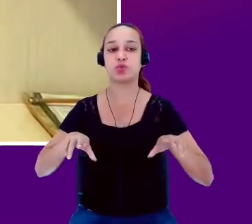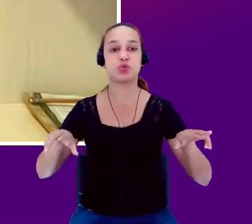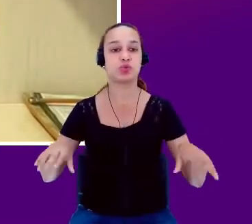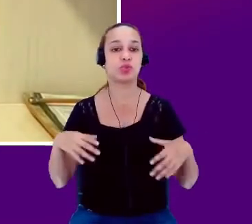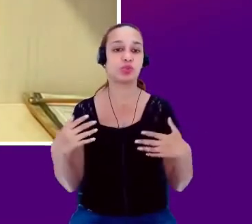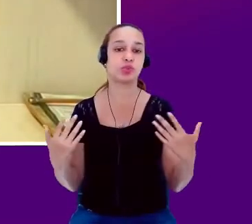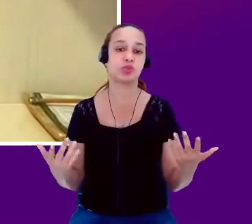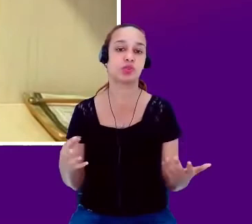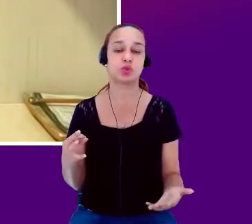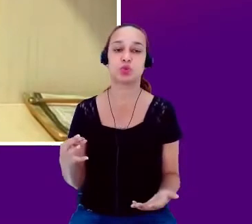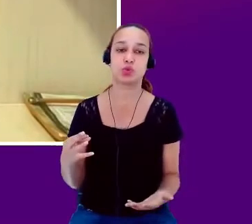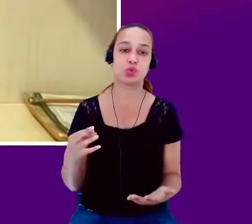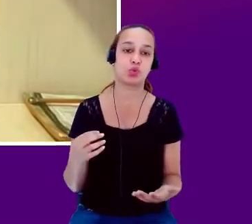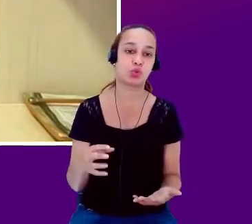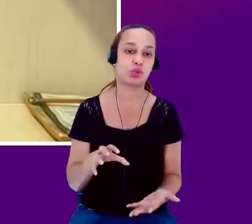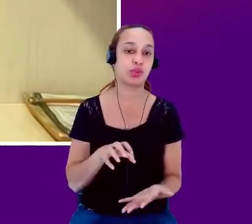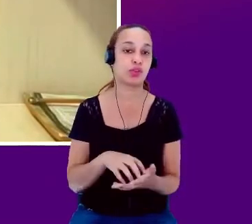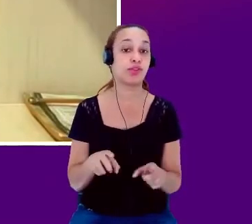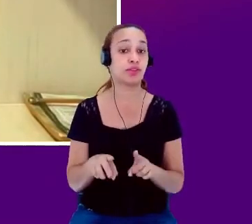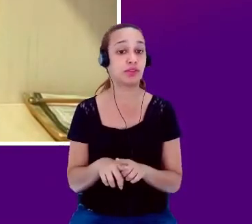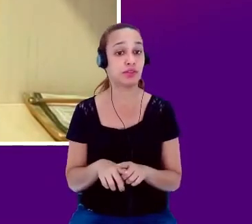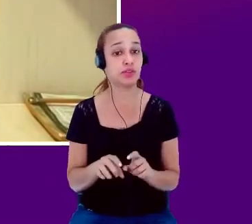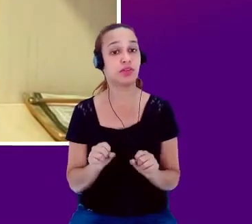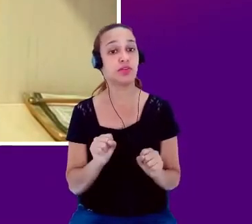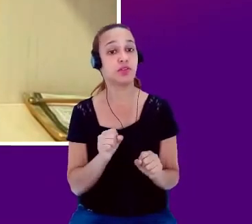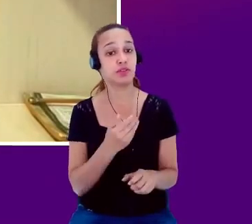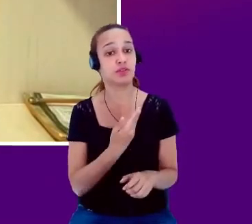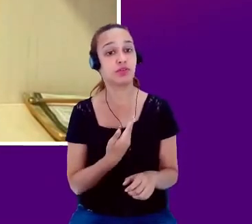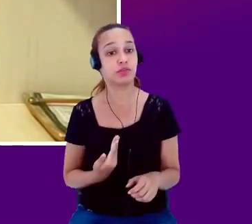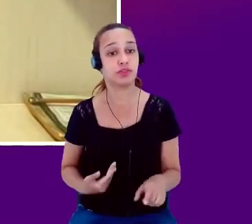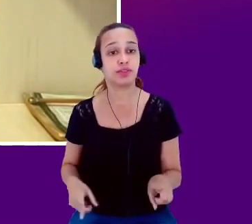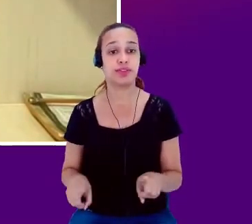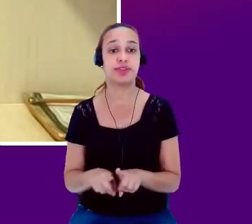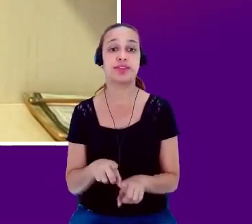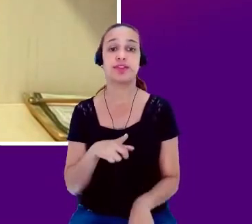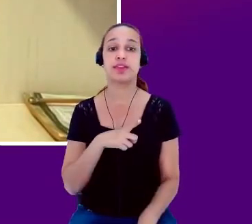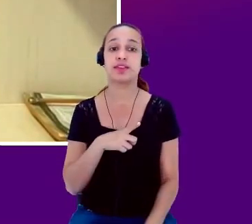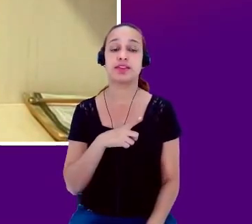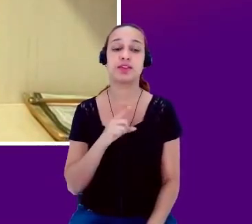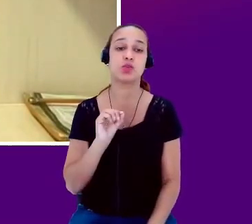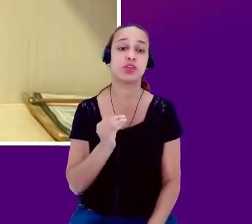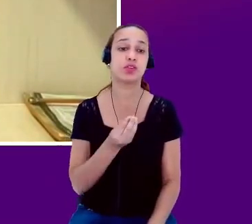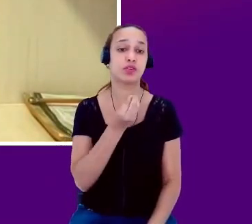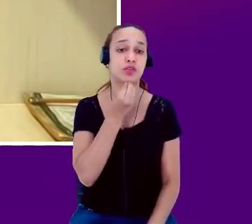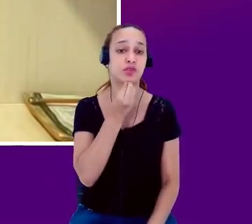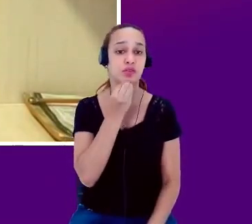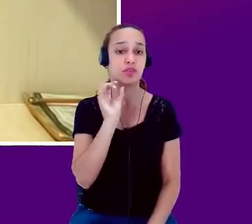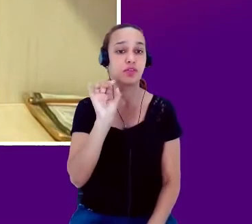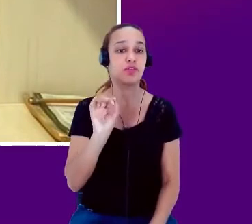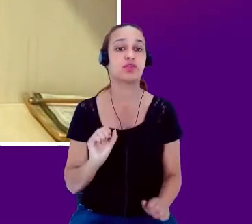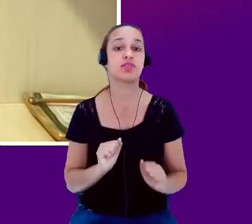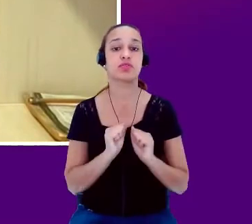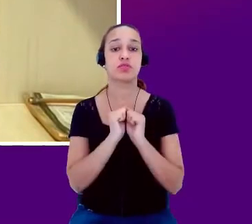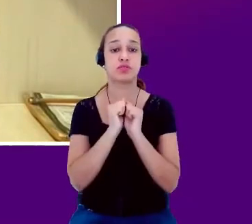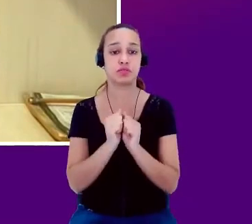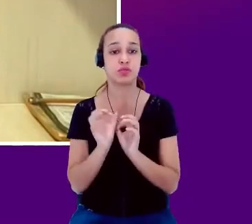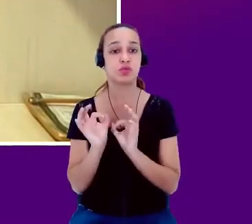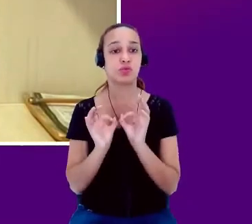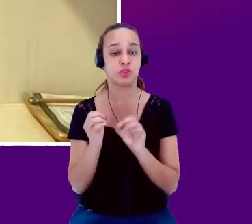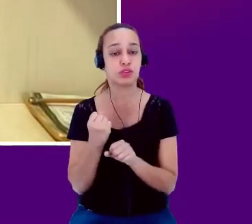todos os setores também do poder público, e temos aqui a oportunidade, o privilégio de juntamente construir